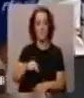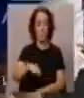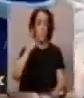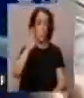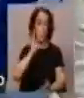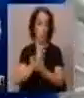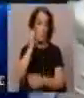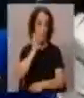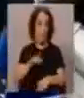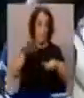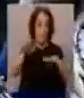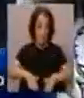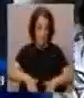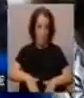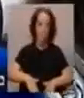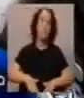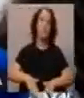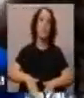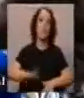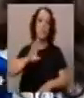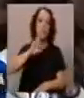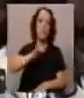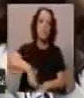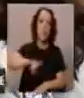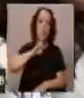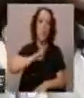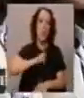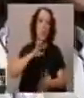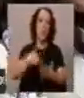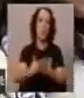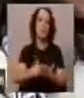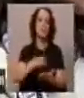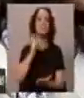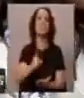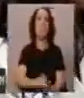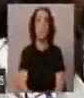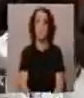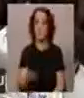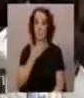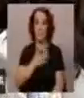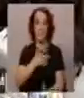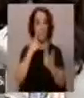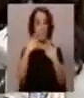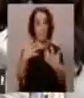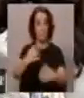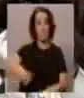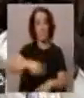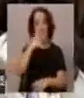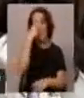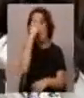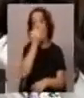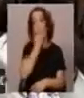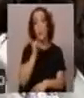greve, na Guarda representa exatamente o quê para vocês? Olha, na Guarda representa desde logo um sinal claro que os enfermeiros estão descontentes